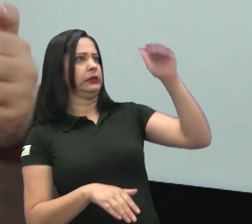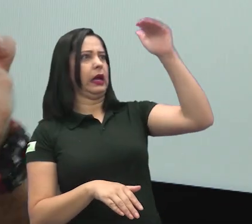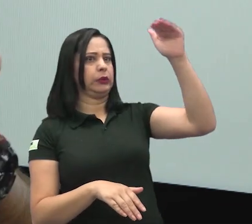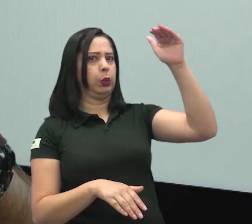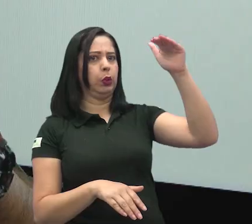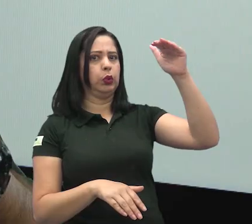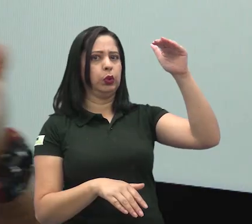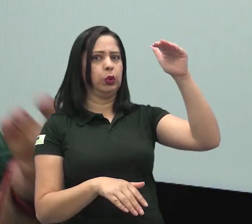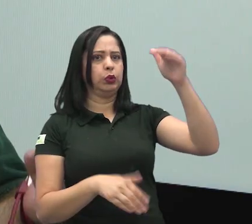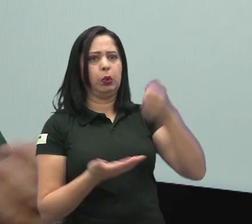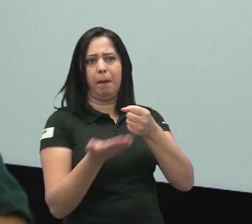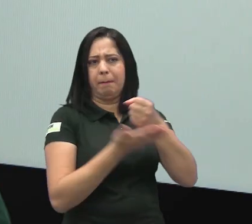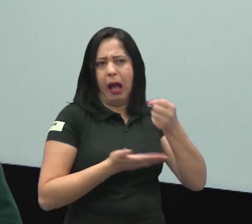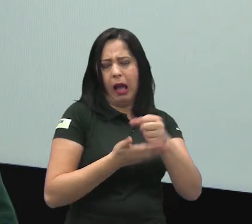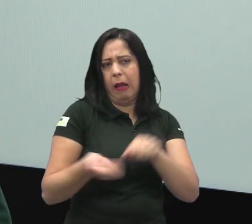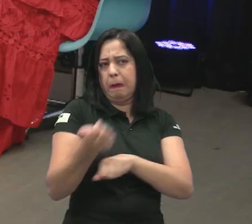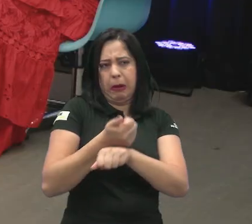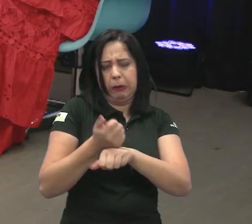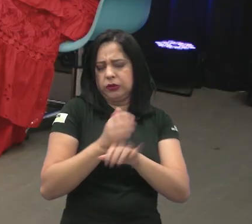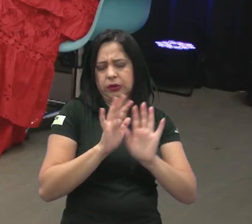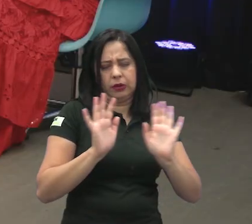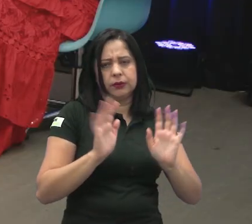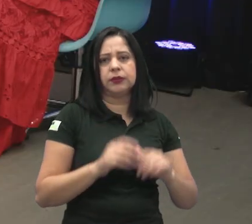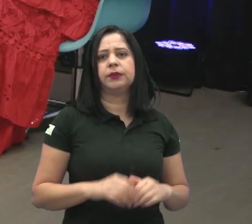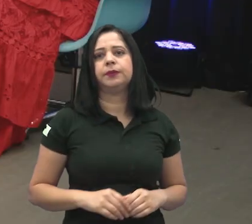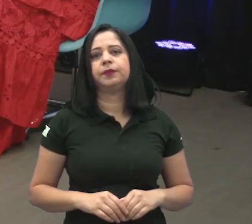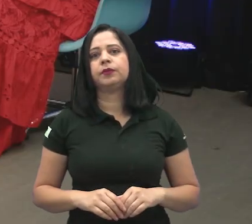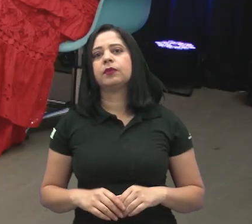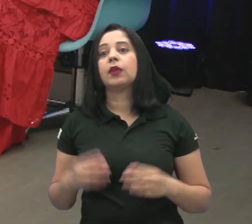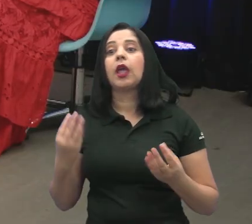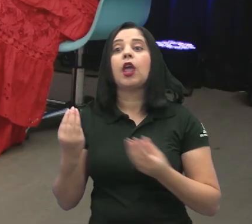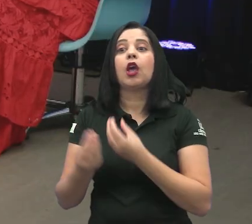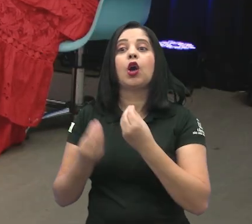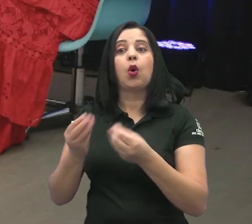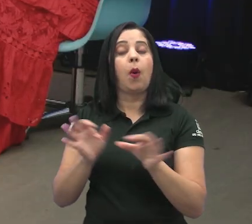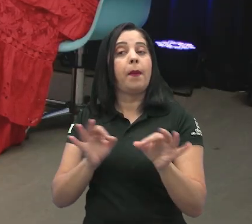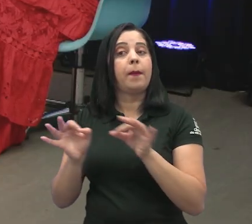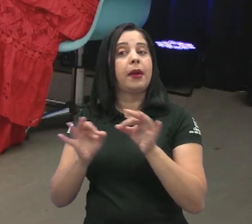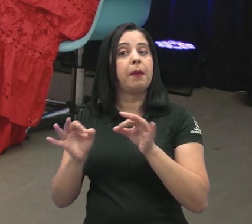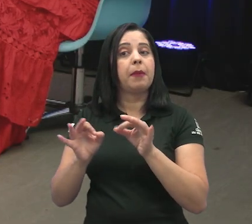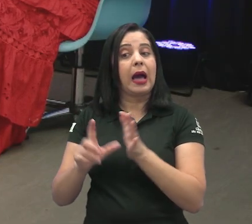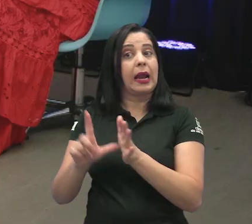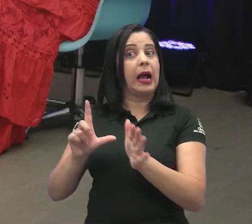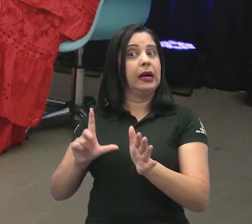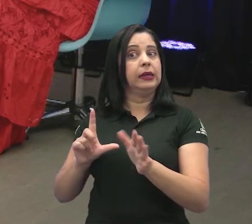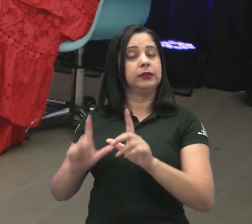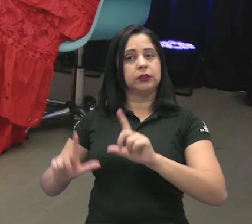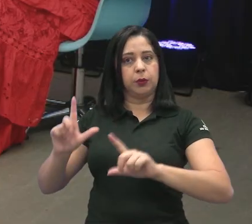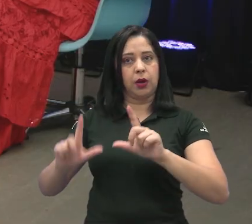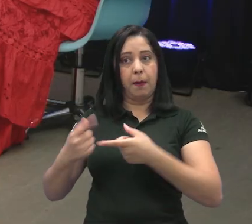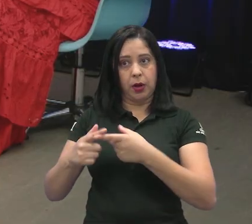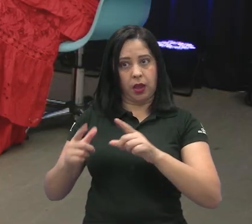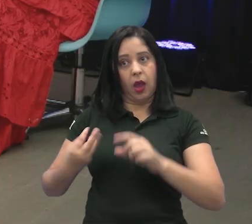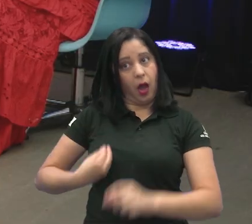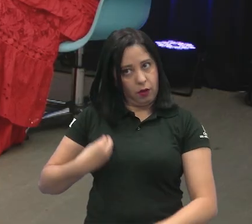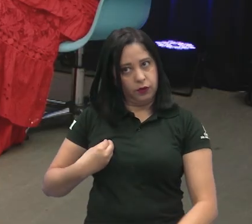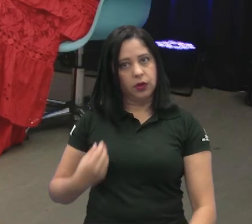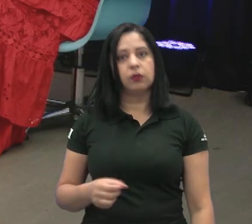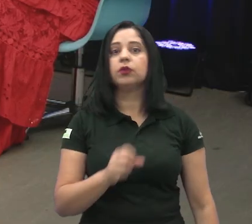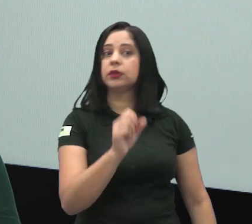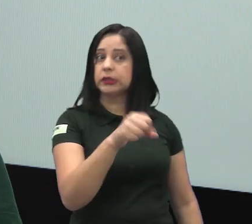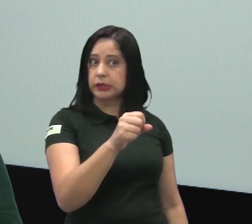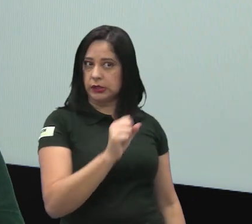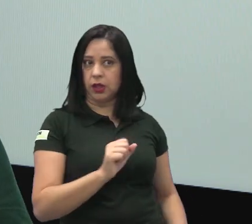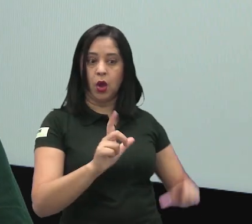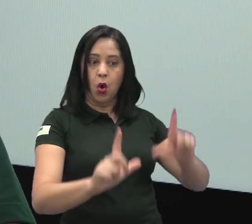até os mais experientes. E como é que é para fazer o preparo do programa, Vieira? Porque, como você disse, é ao vivo, né? É ao